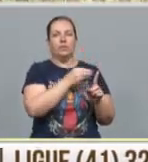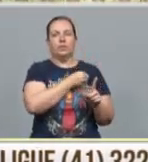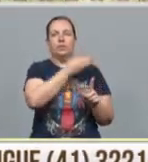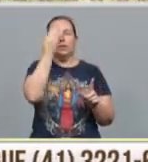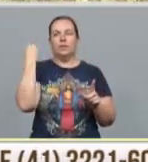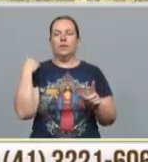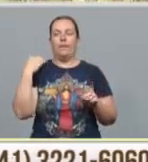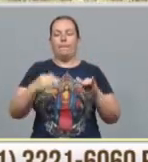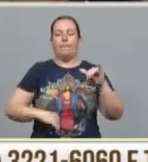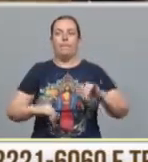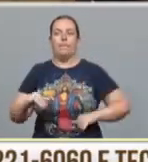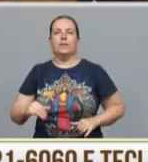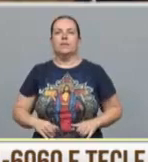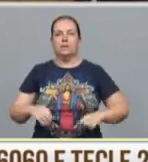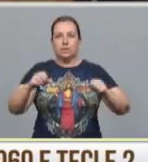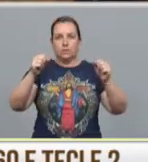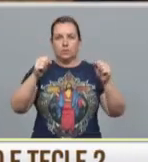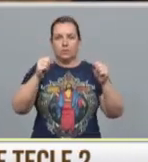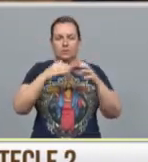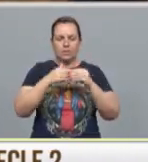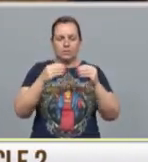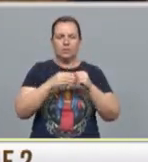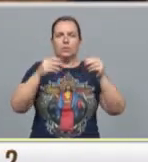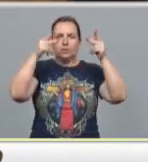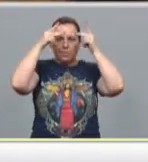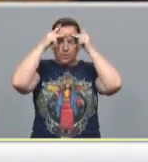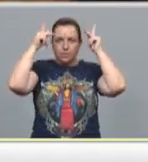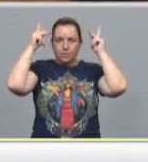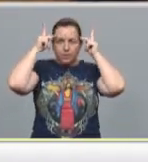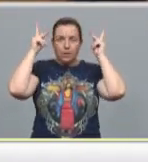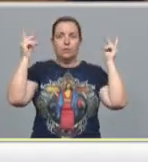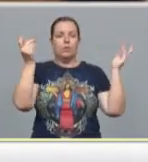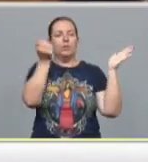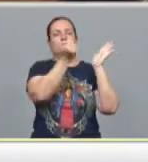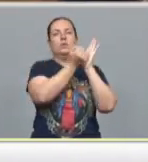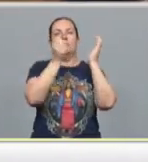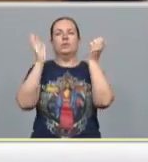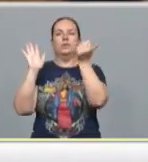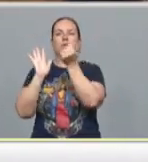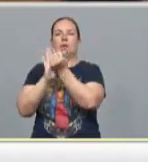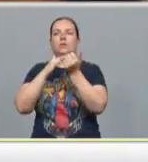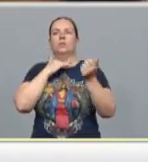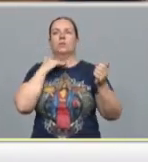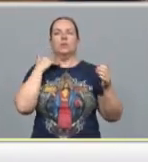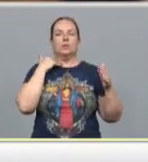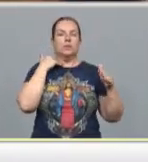da Virgem Maria, padeceu sob Pôncio Pilatos, foi